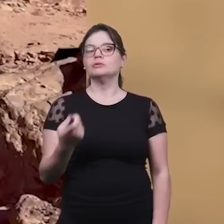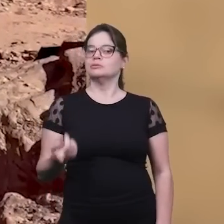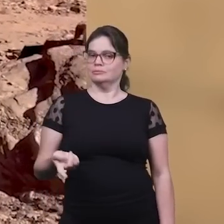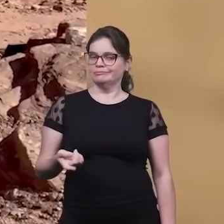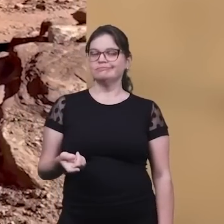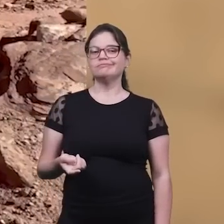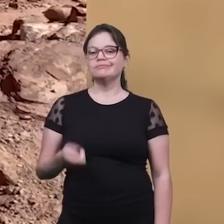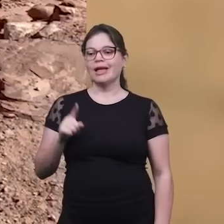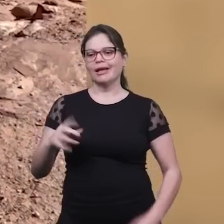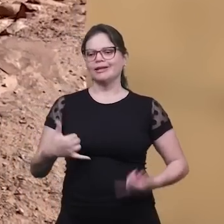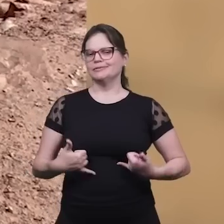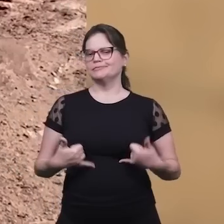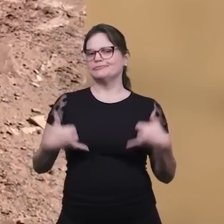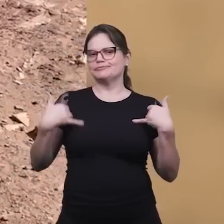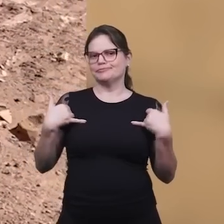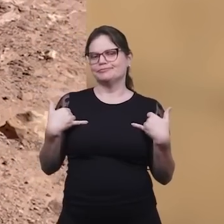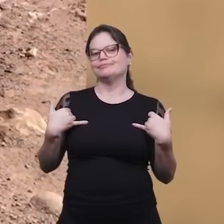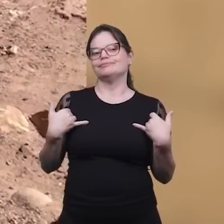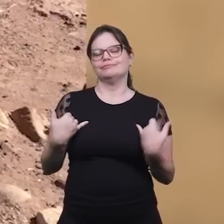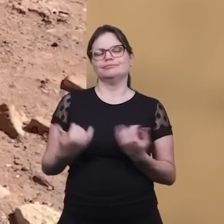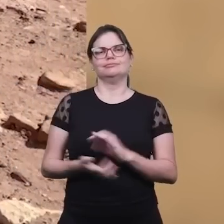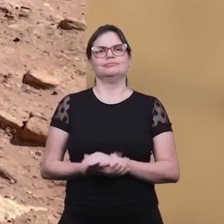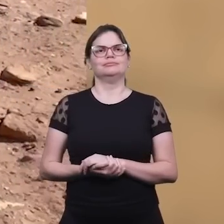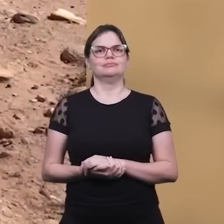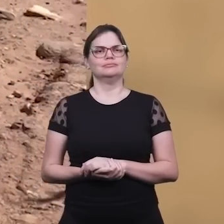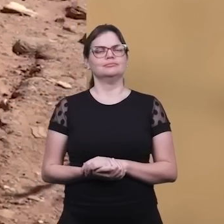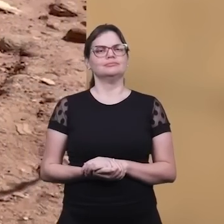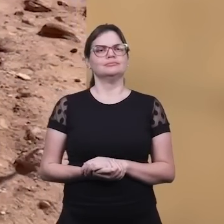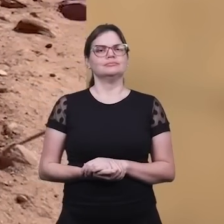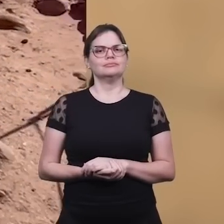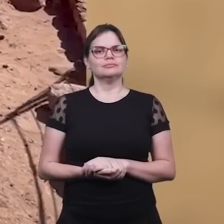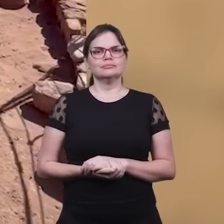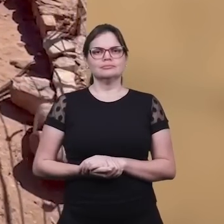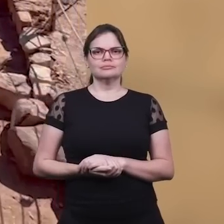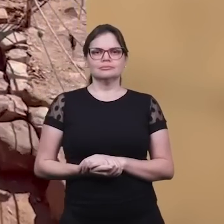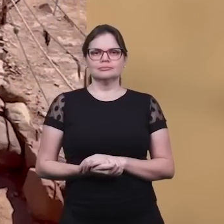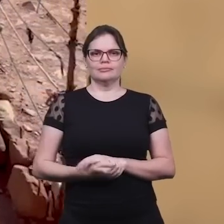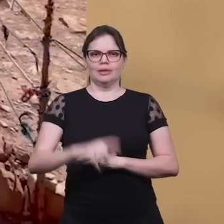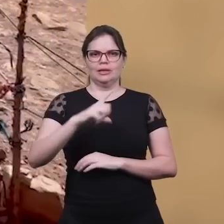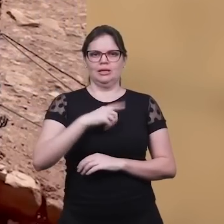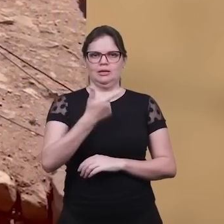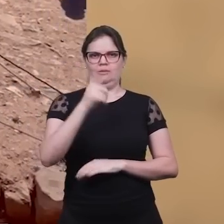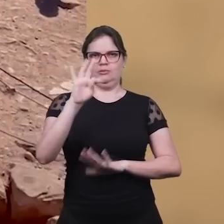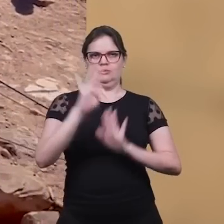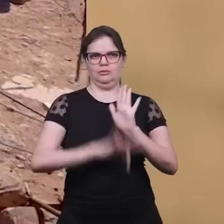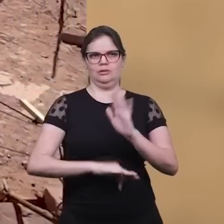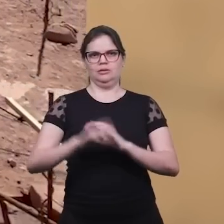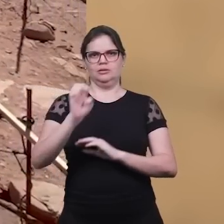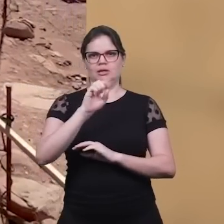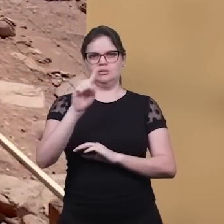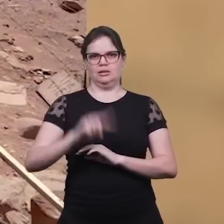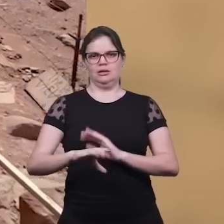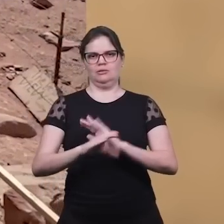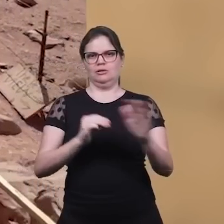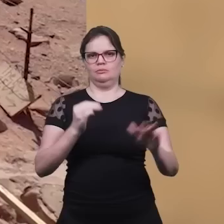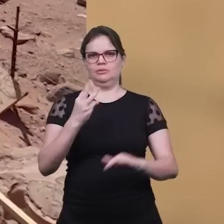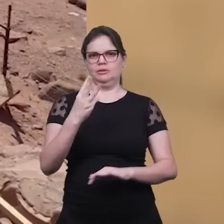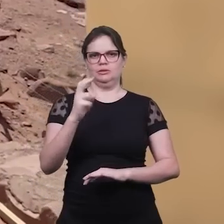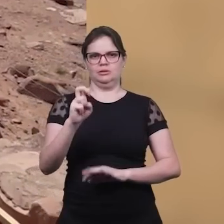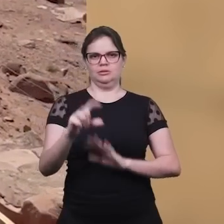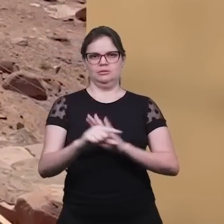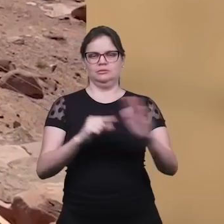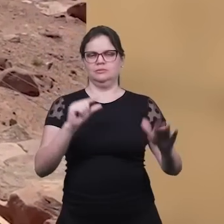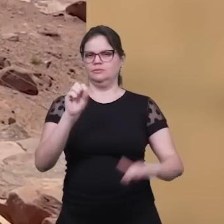palavra. Então, tem uma passagem, Ezequiel, capítulo 35, verso